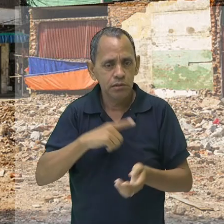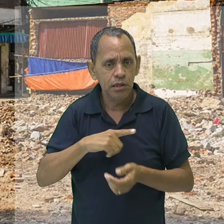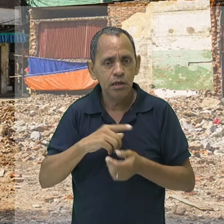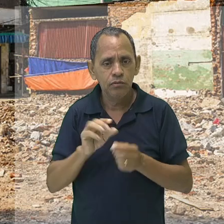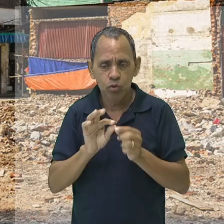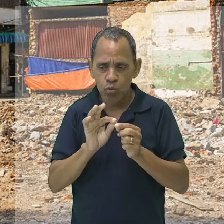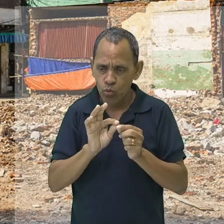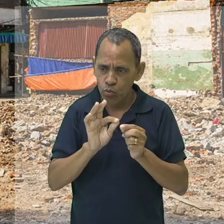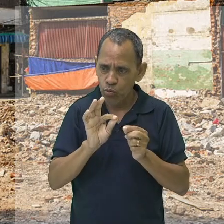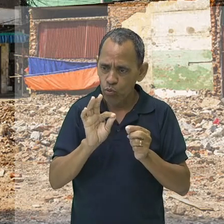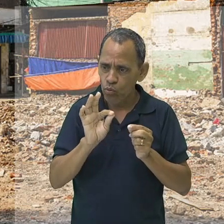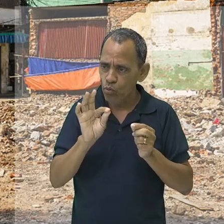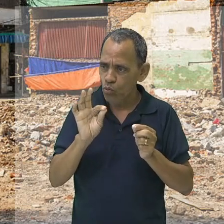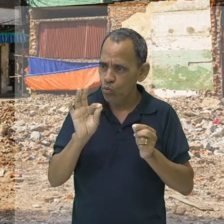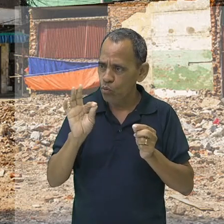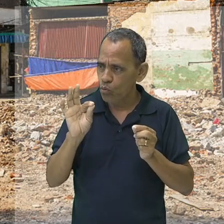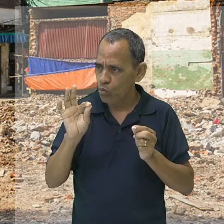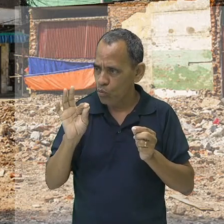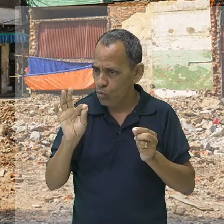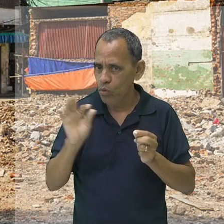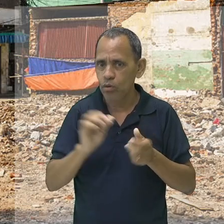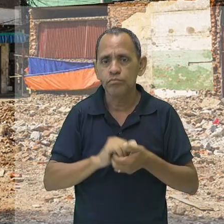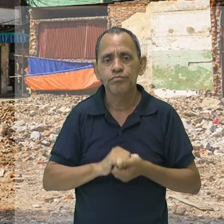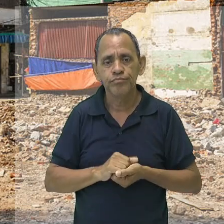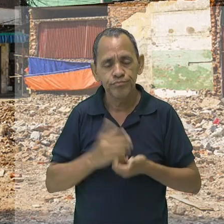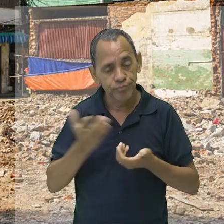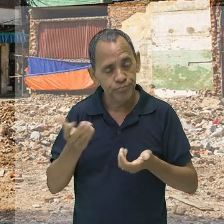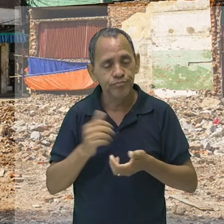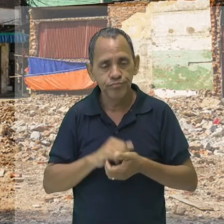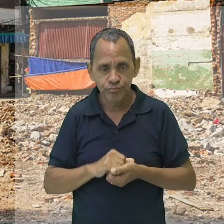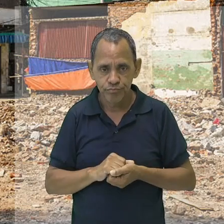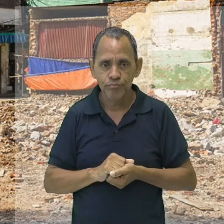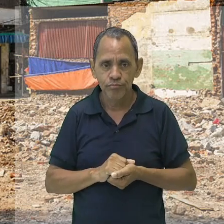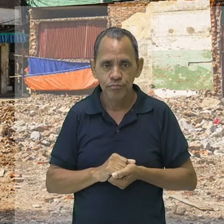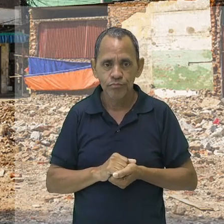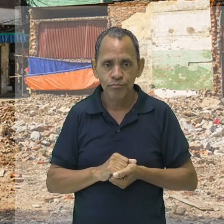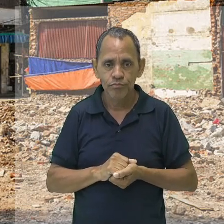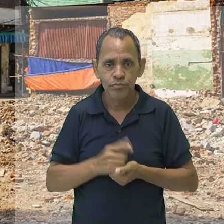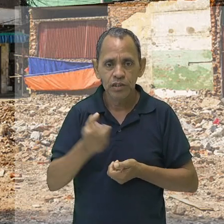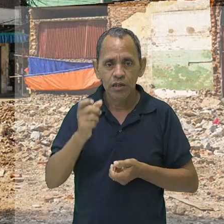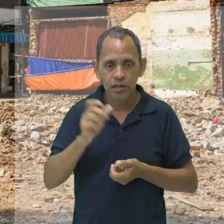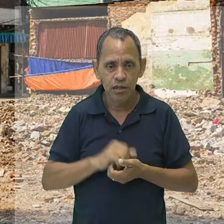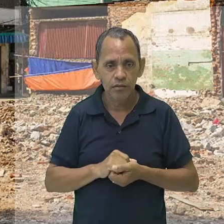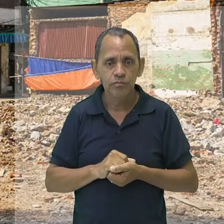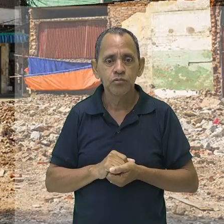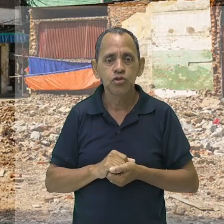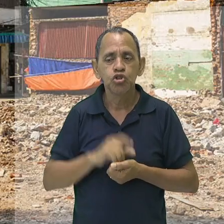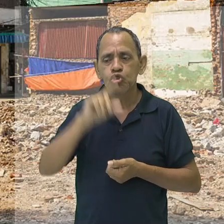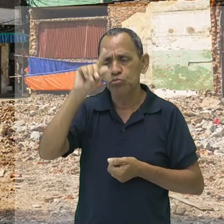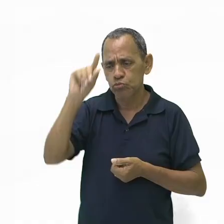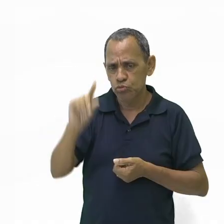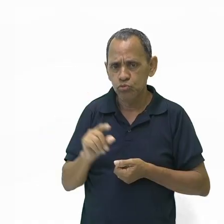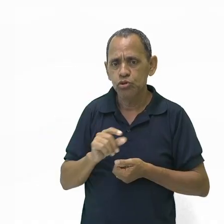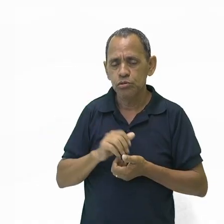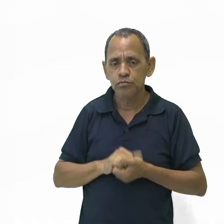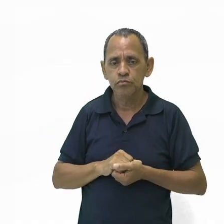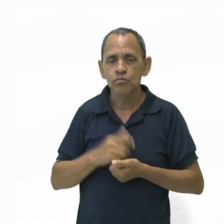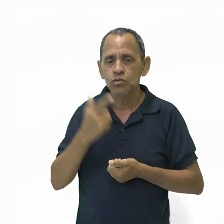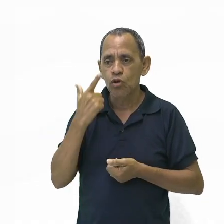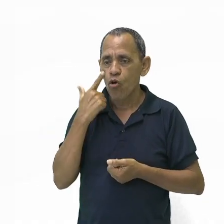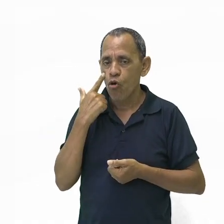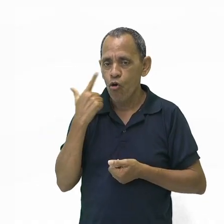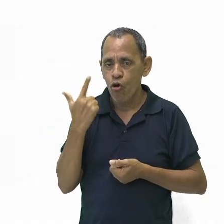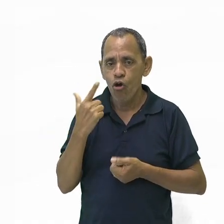e esse número aí está tentando ser reduzido, né, hoje em dia. A gente observa, por exemplo, outro dado que é muito importante para a